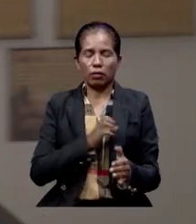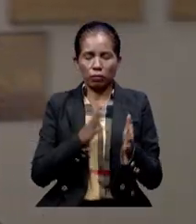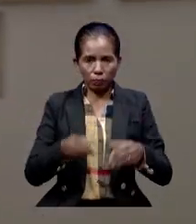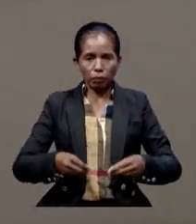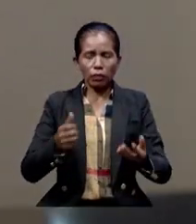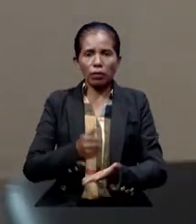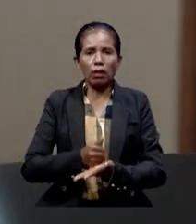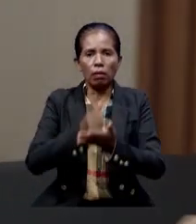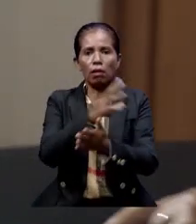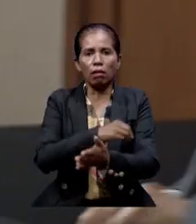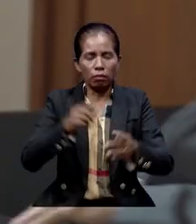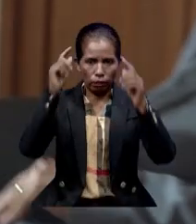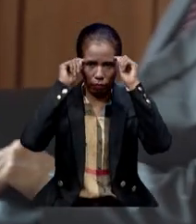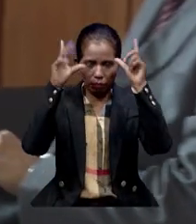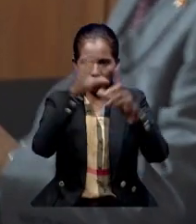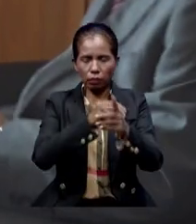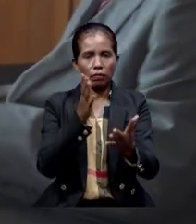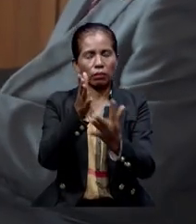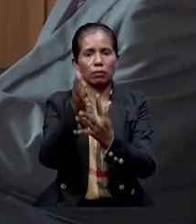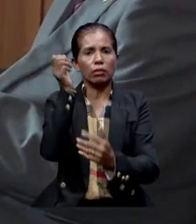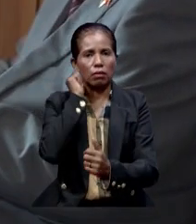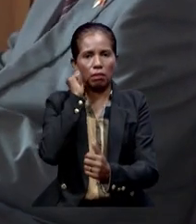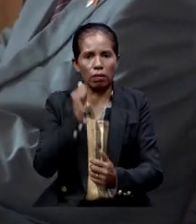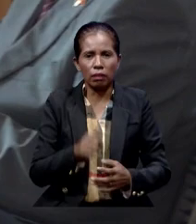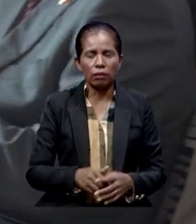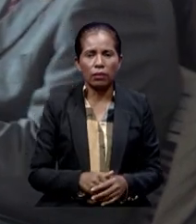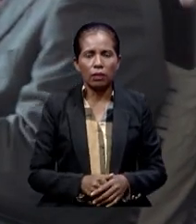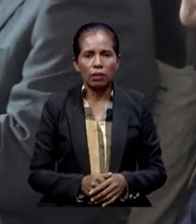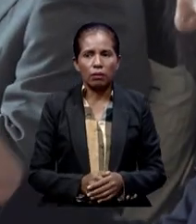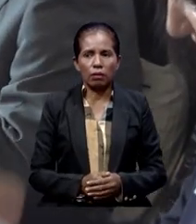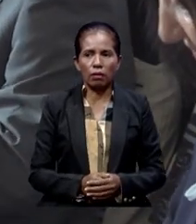Timor-Leste na oposição à tua adere Luciano Amaral, adere de Ximenes, GMN.